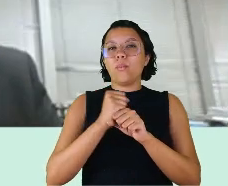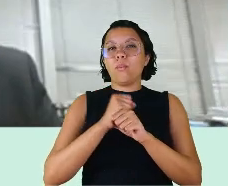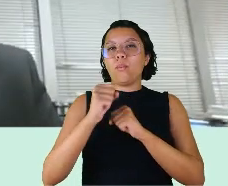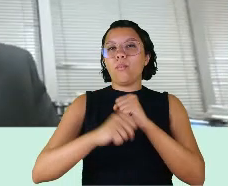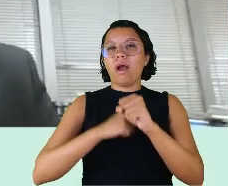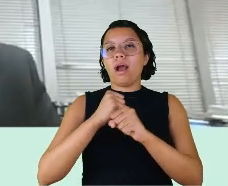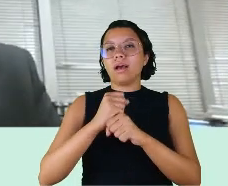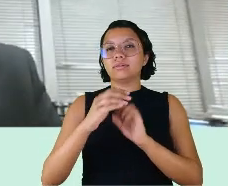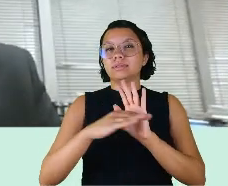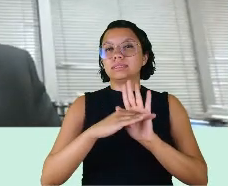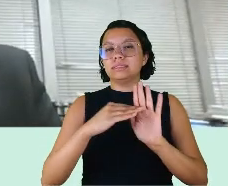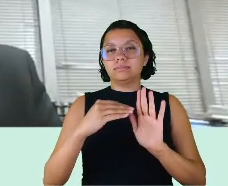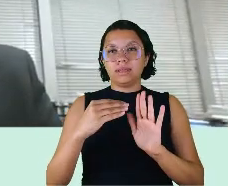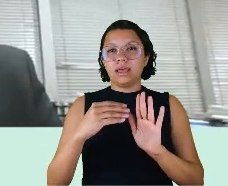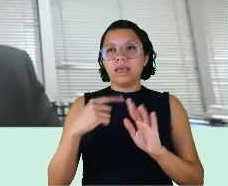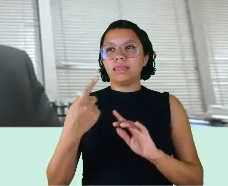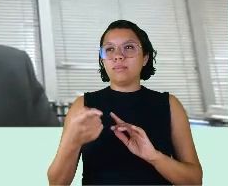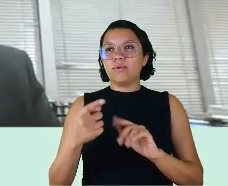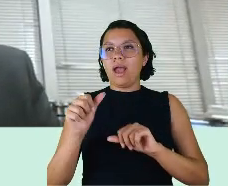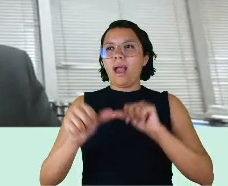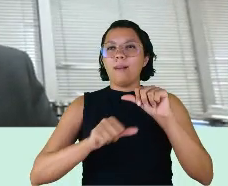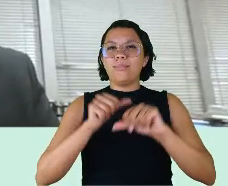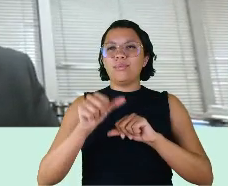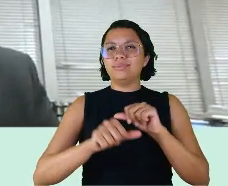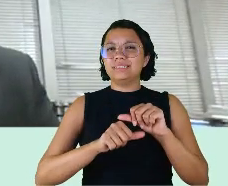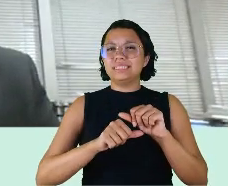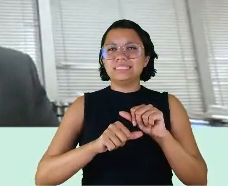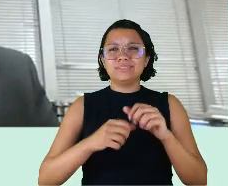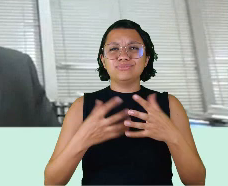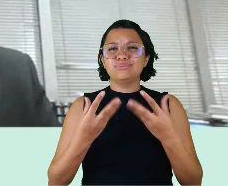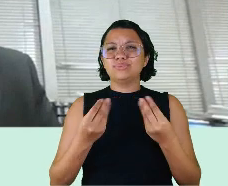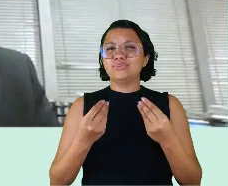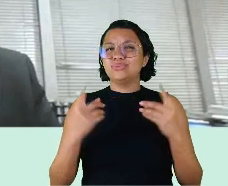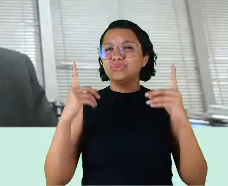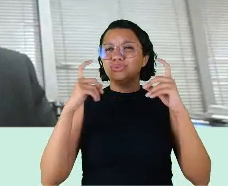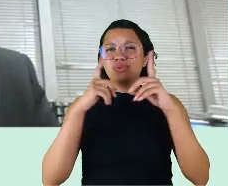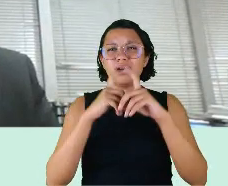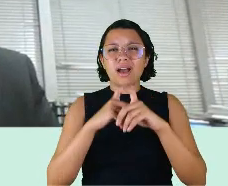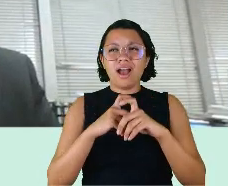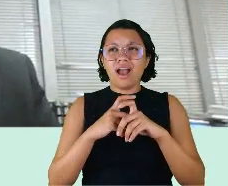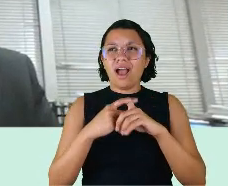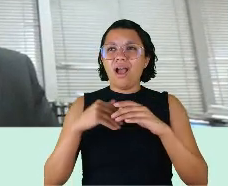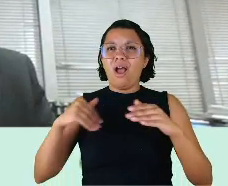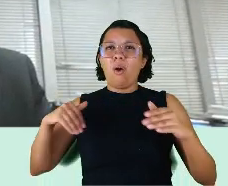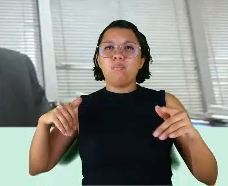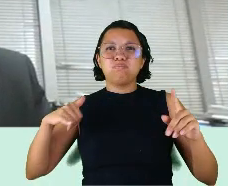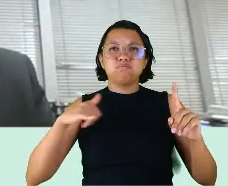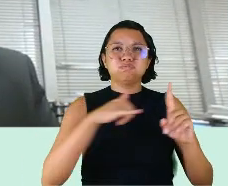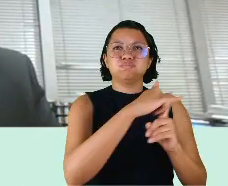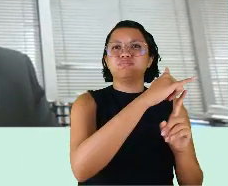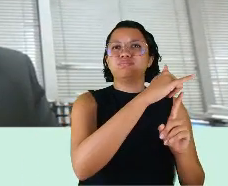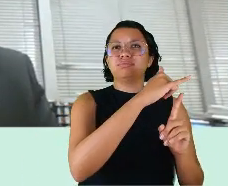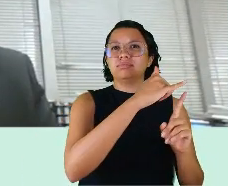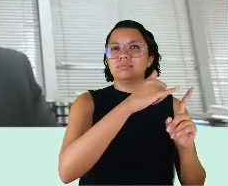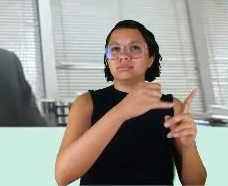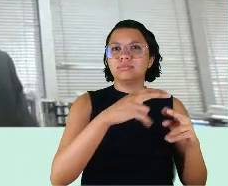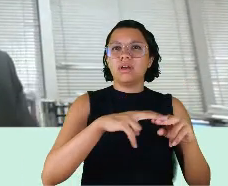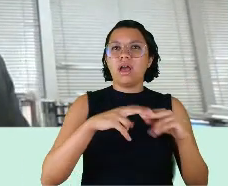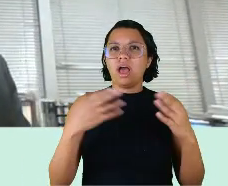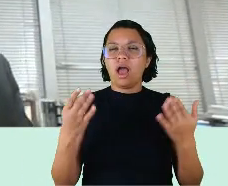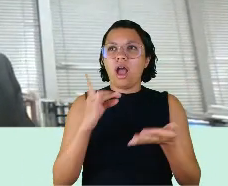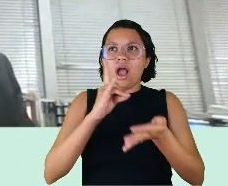é que a mudança foi muito brusca, né? Nós fomos atropelados aí por